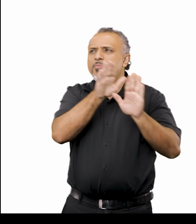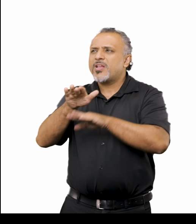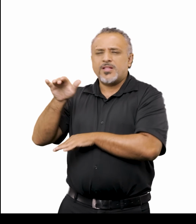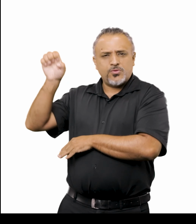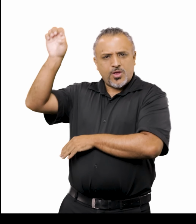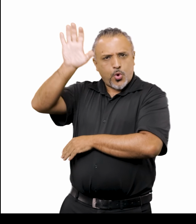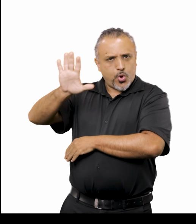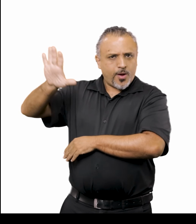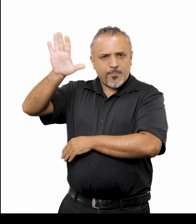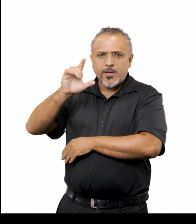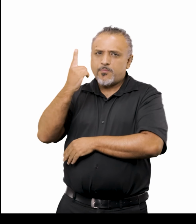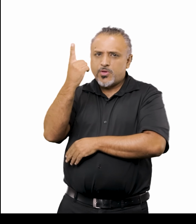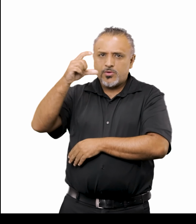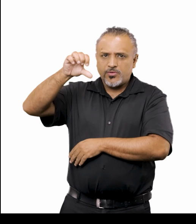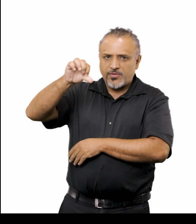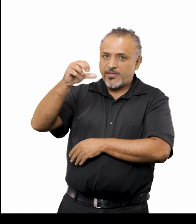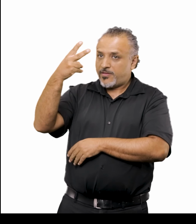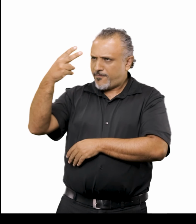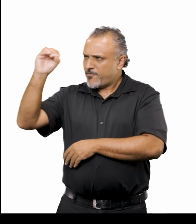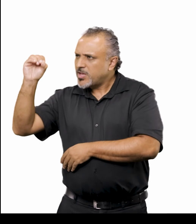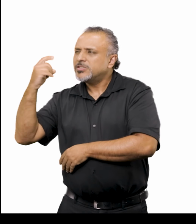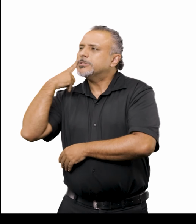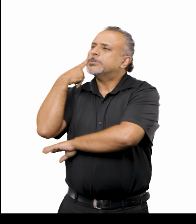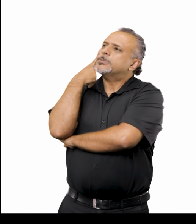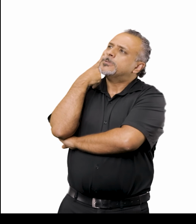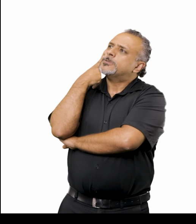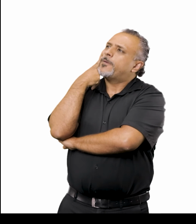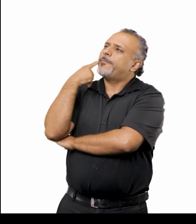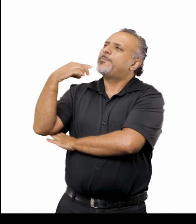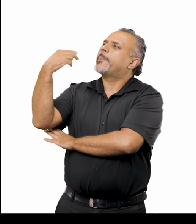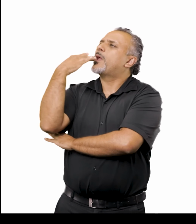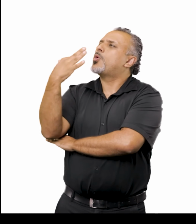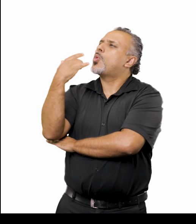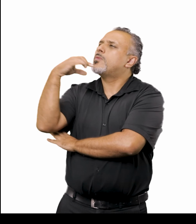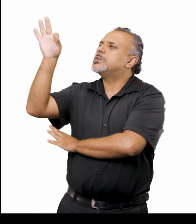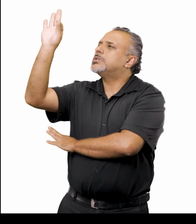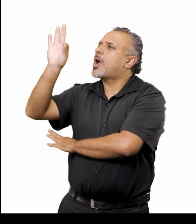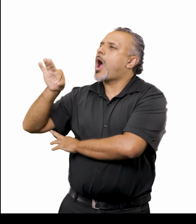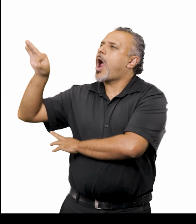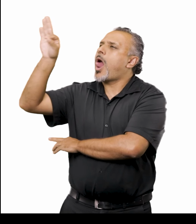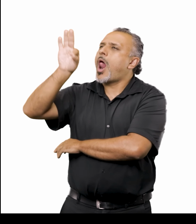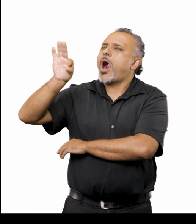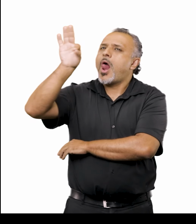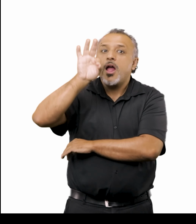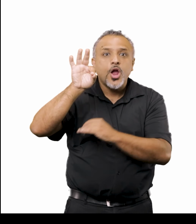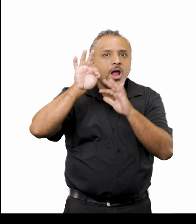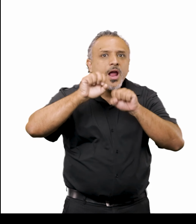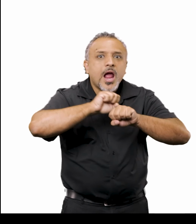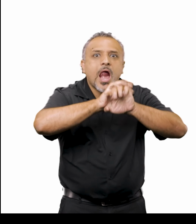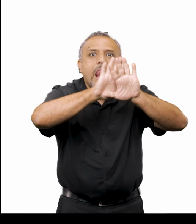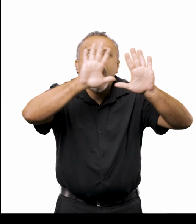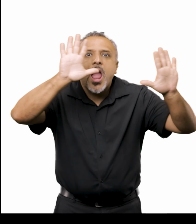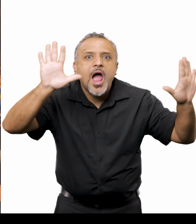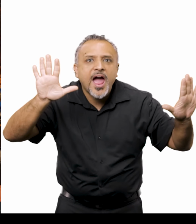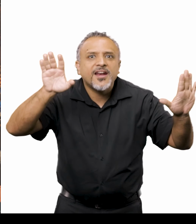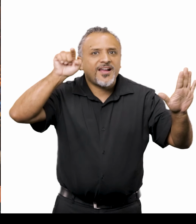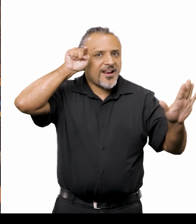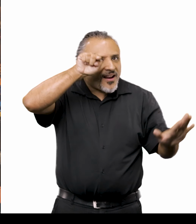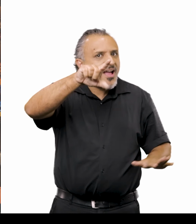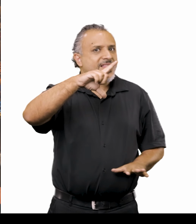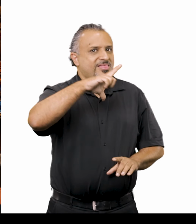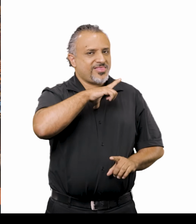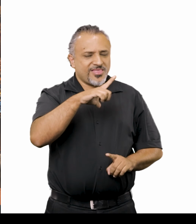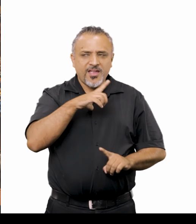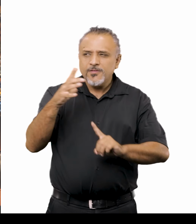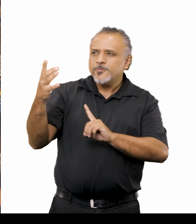na Europa, no fim dos anos 1920, de Cavalcanti começa a usar uma paleta de cores mais claras em suas obras. Lá,